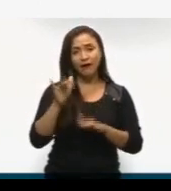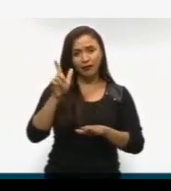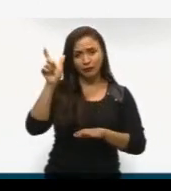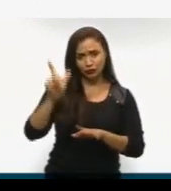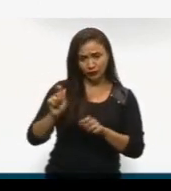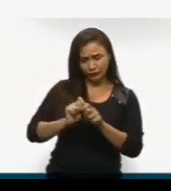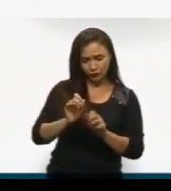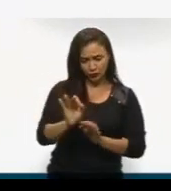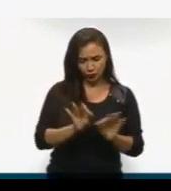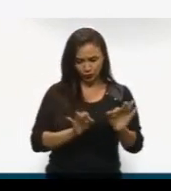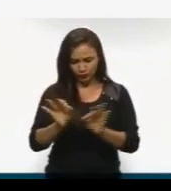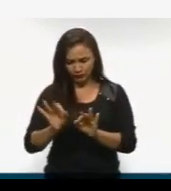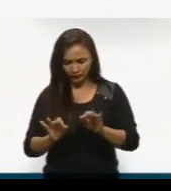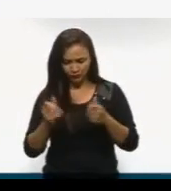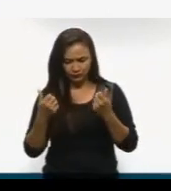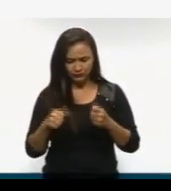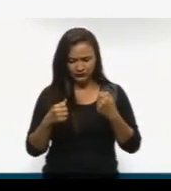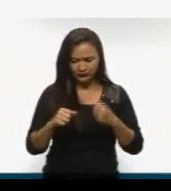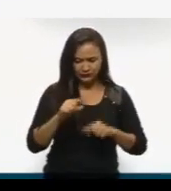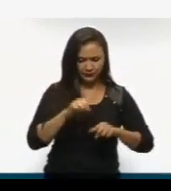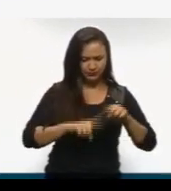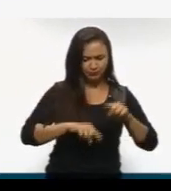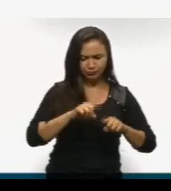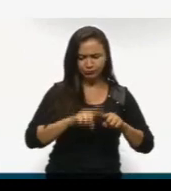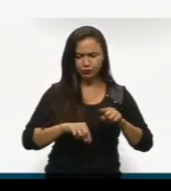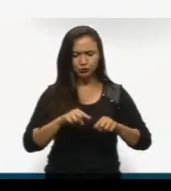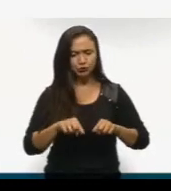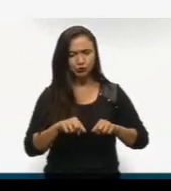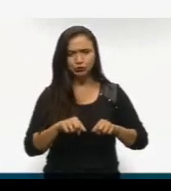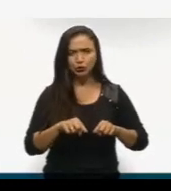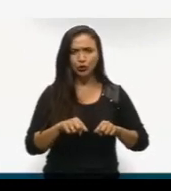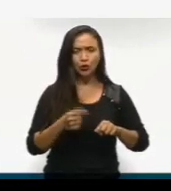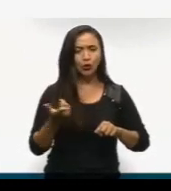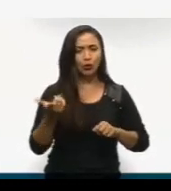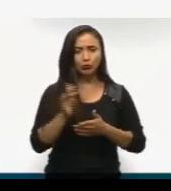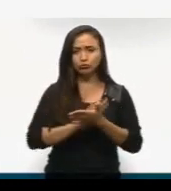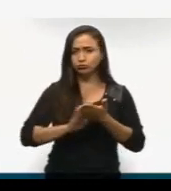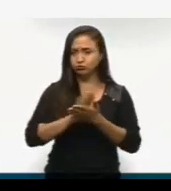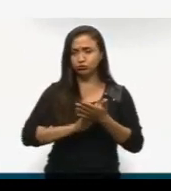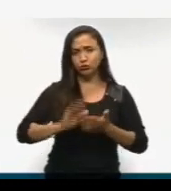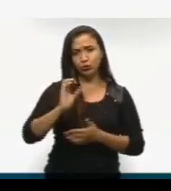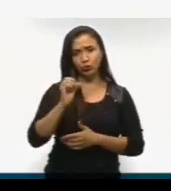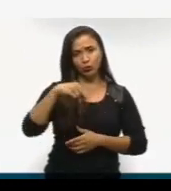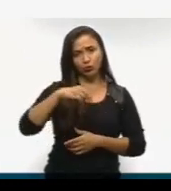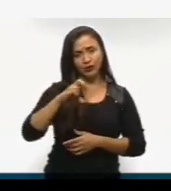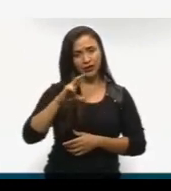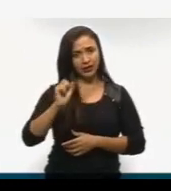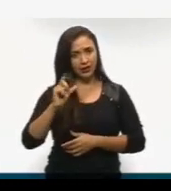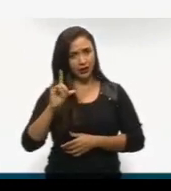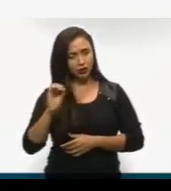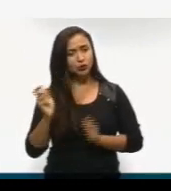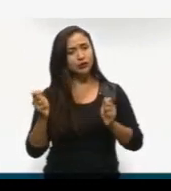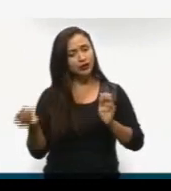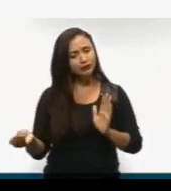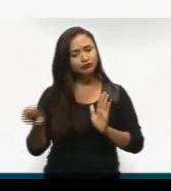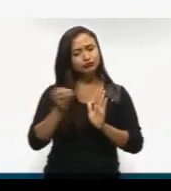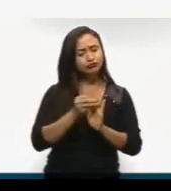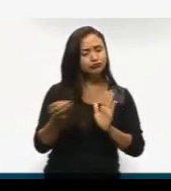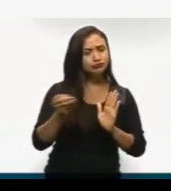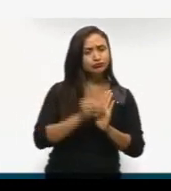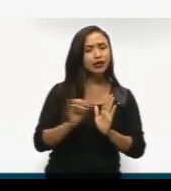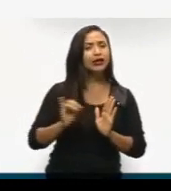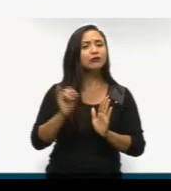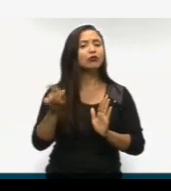precisa desse produto não onerado, né, sem os encargos, para ele poder jogar o encargo social que